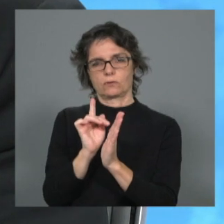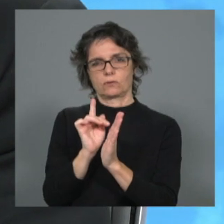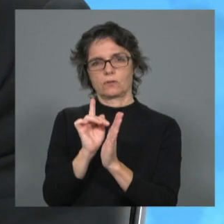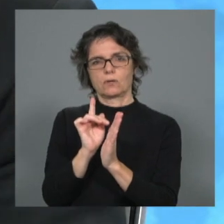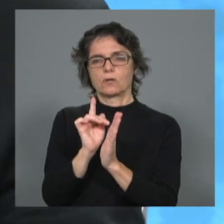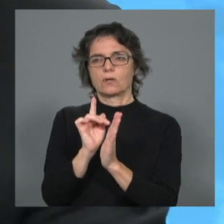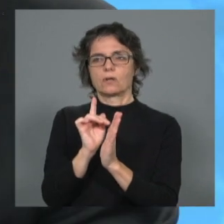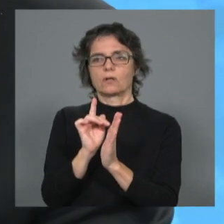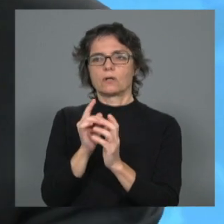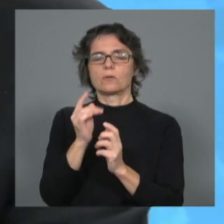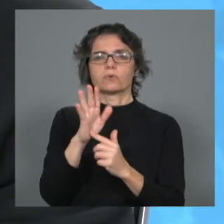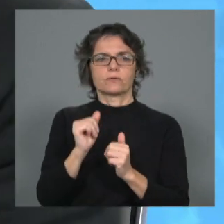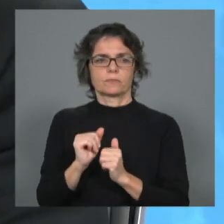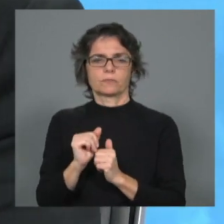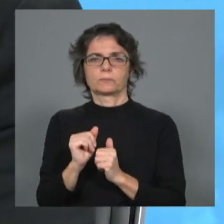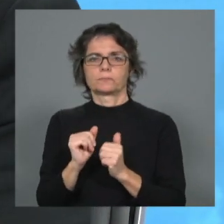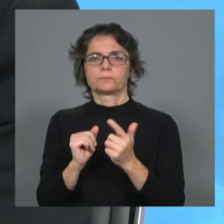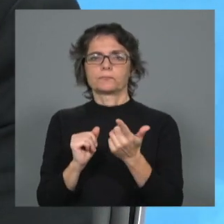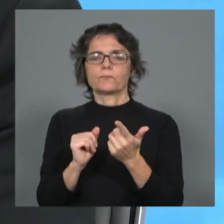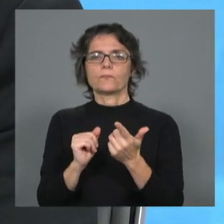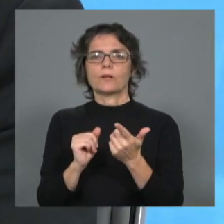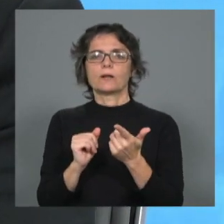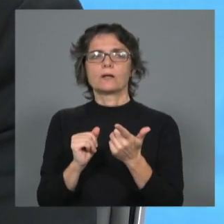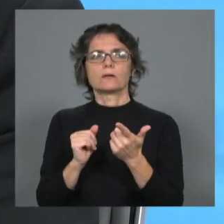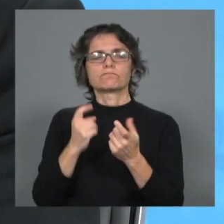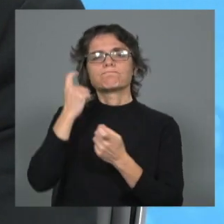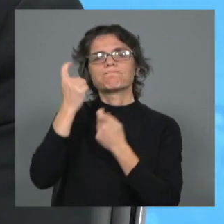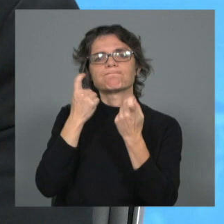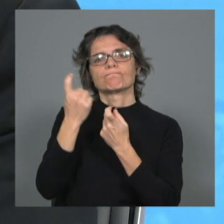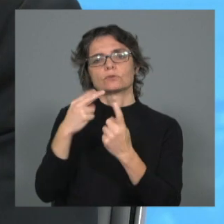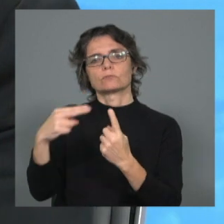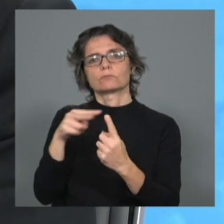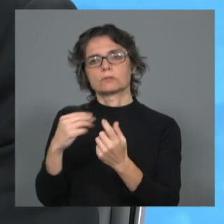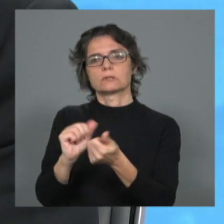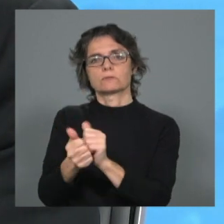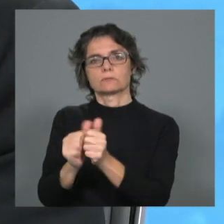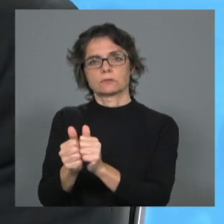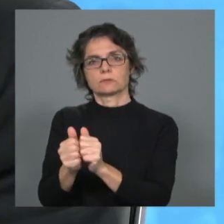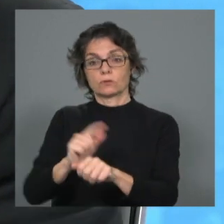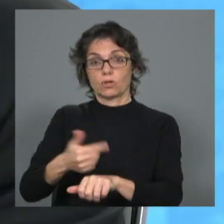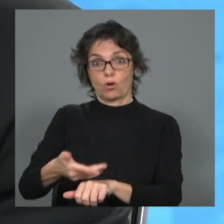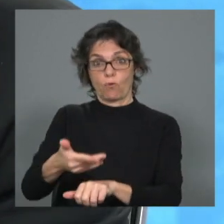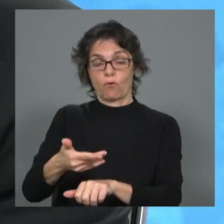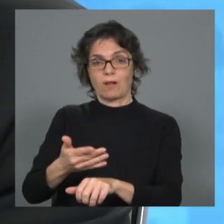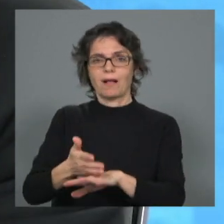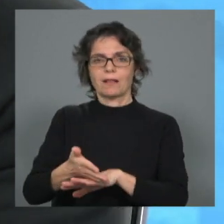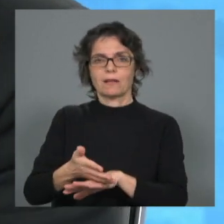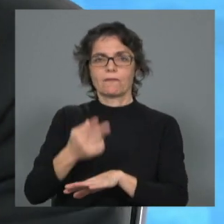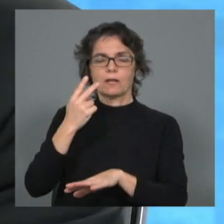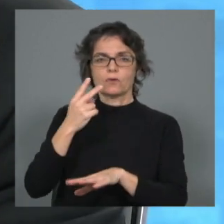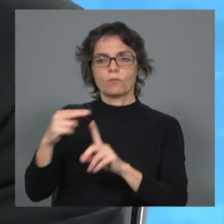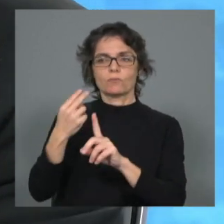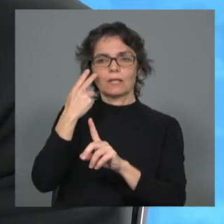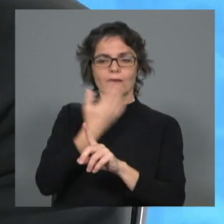ir buscar as virtudes clássicas, mas a partir de uma reflexão de uma ótica desportiva contemporânea. Não é? E, portanto,